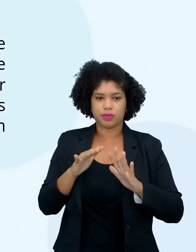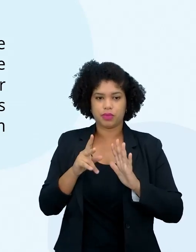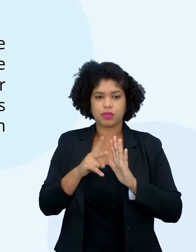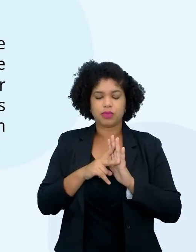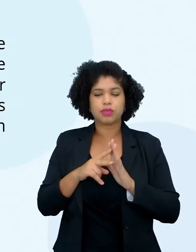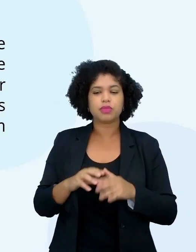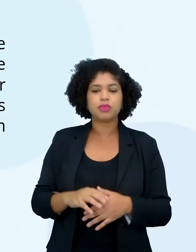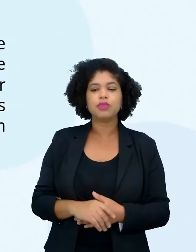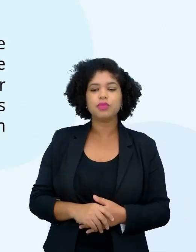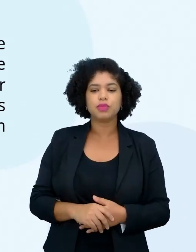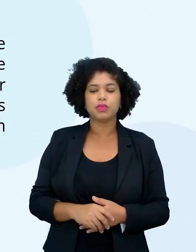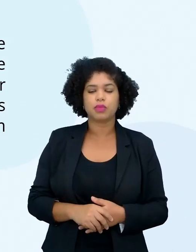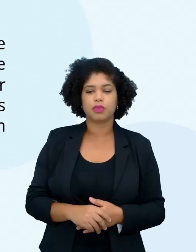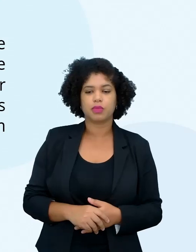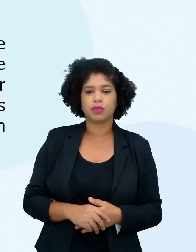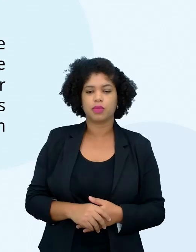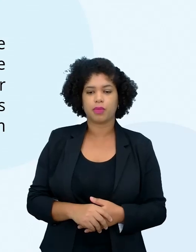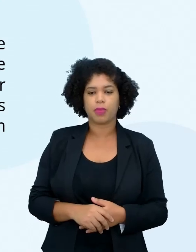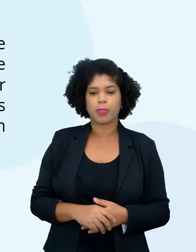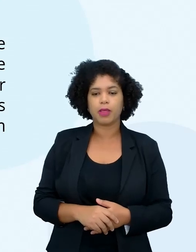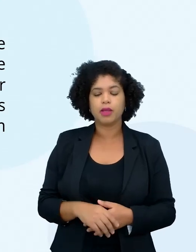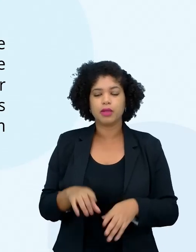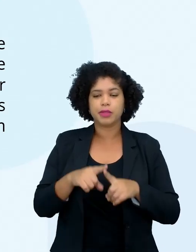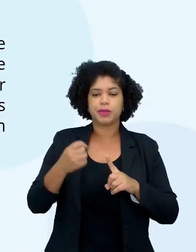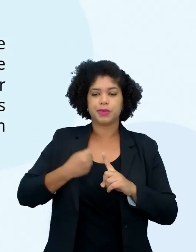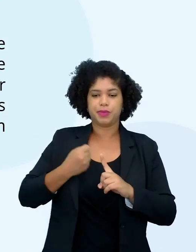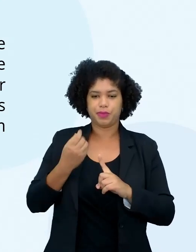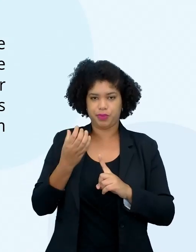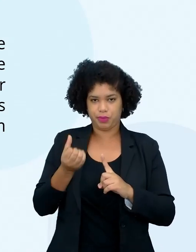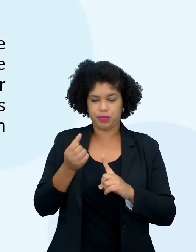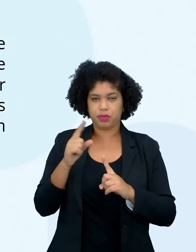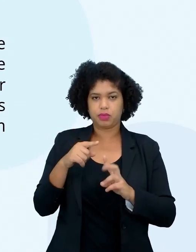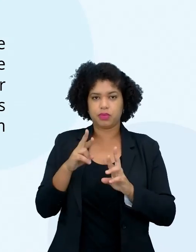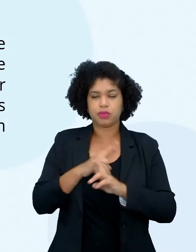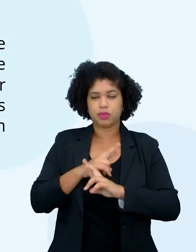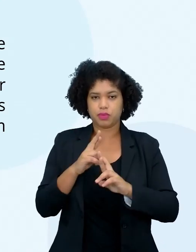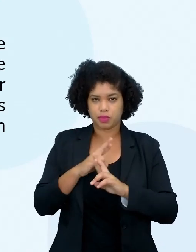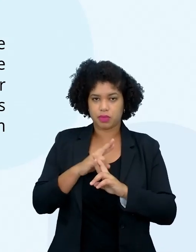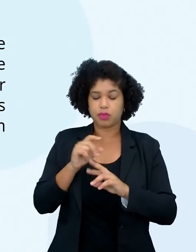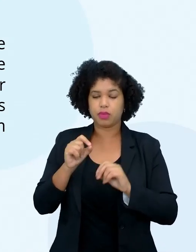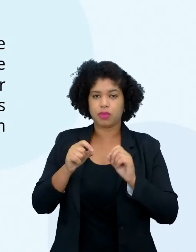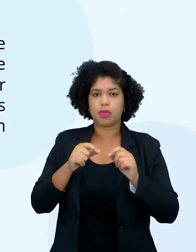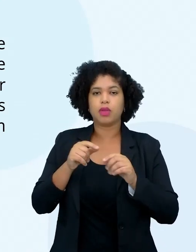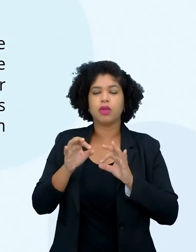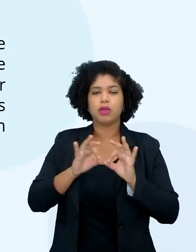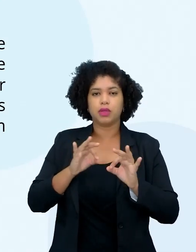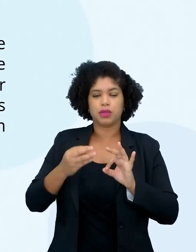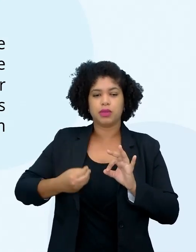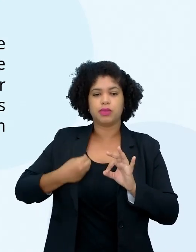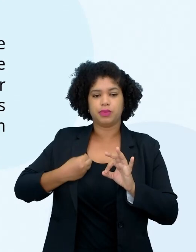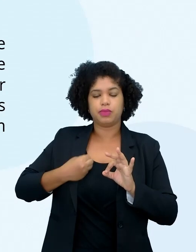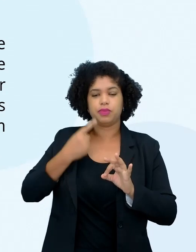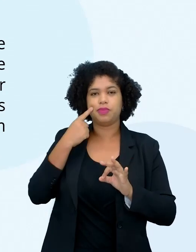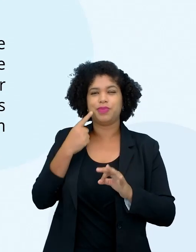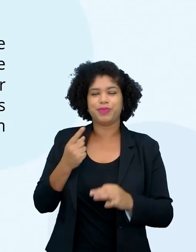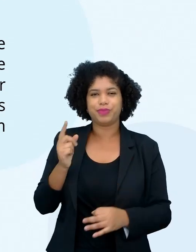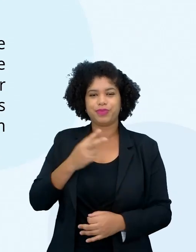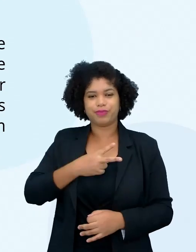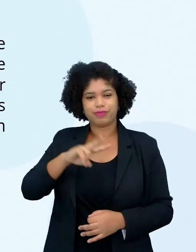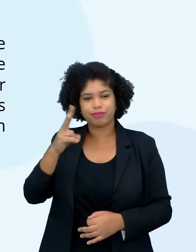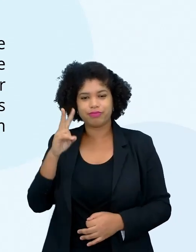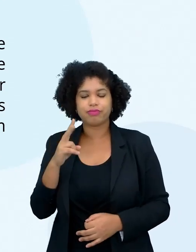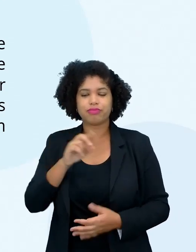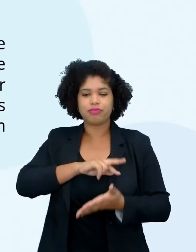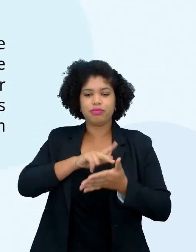competência. E a competência 6, né, relacionada ao trabalho e projeto de vida, valorizar a diversidade, saberes e